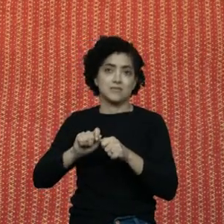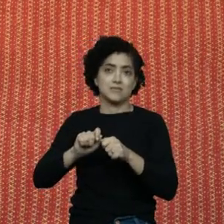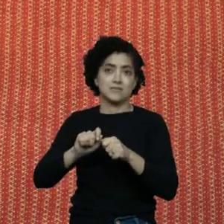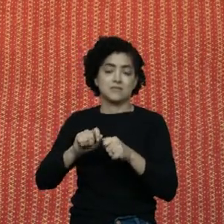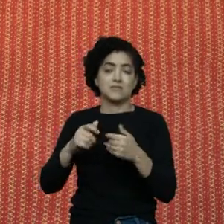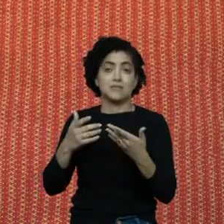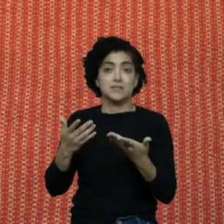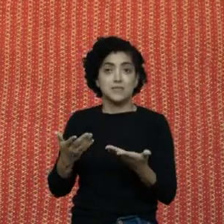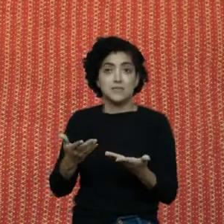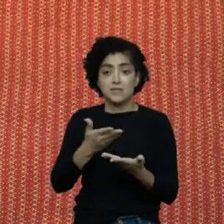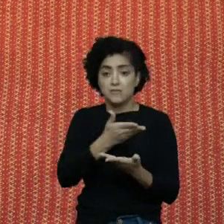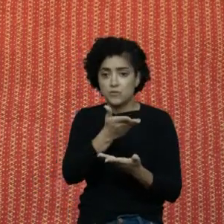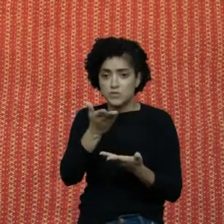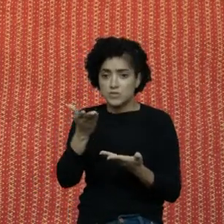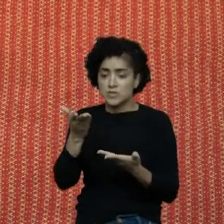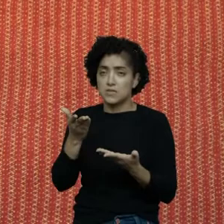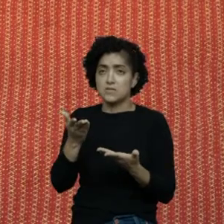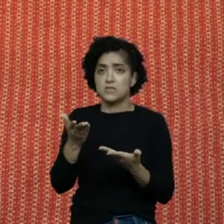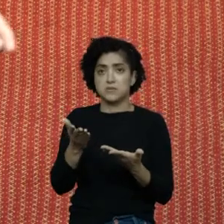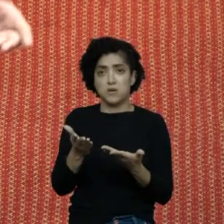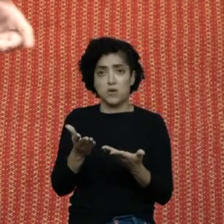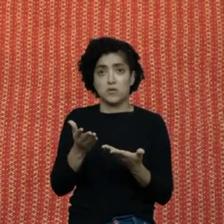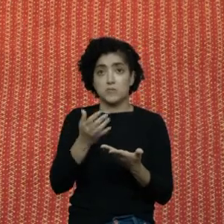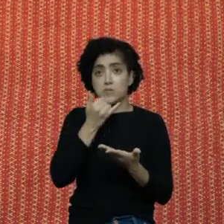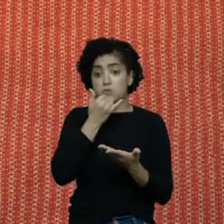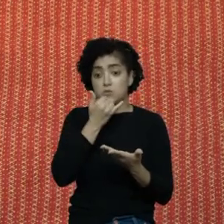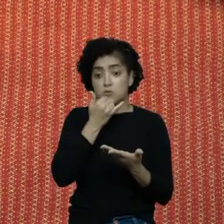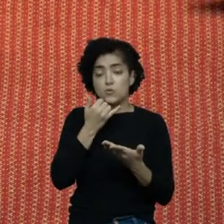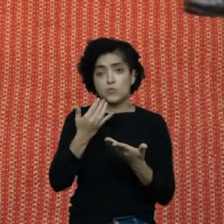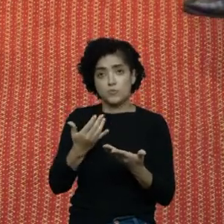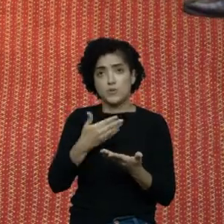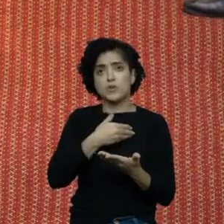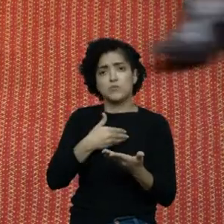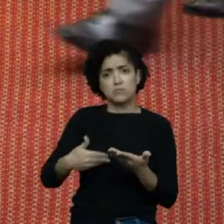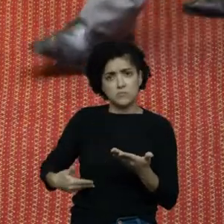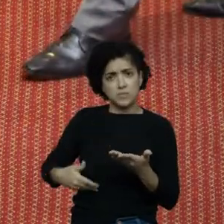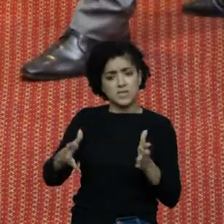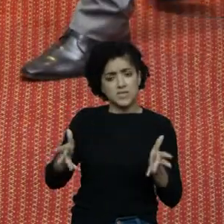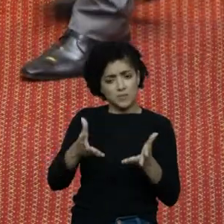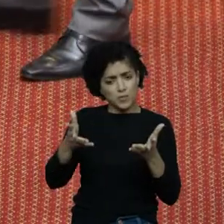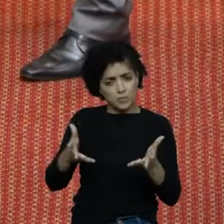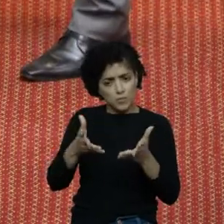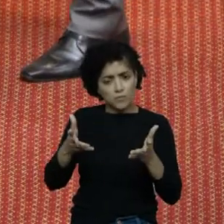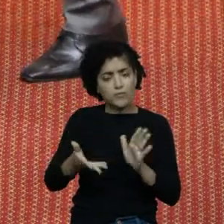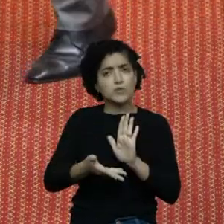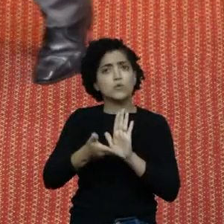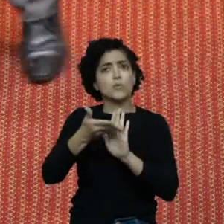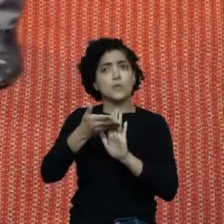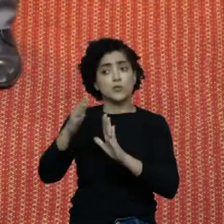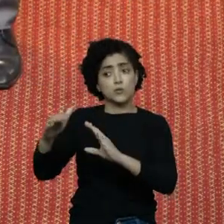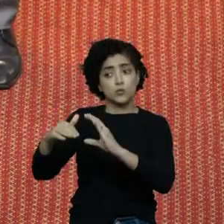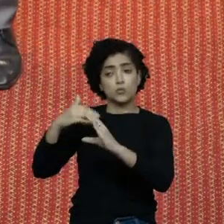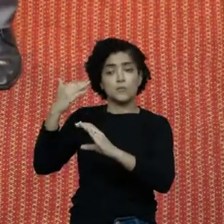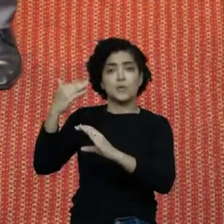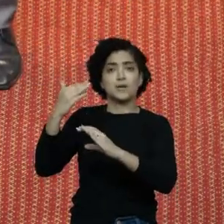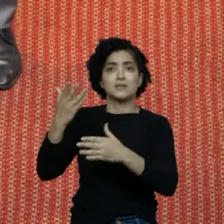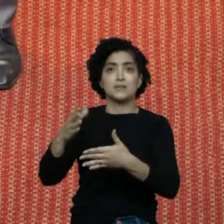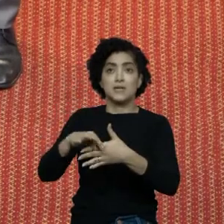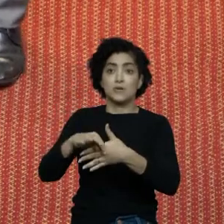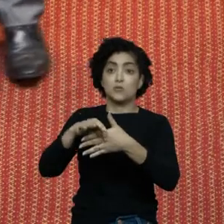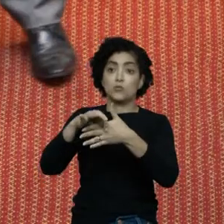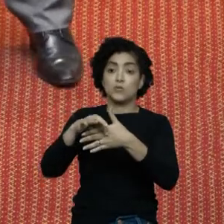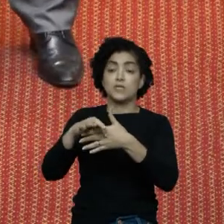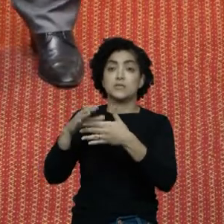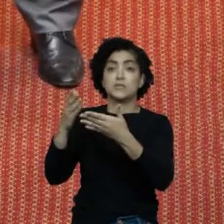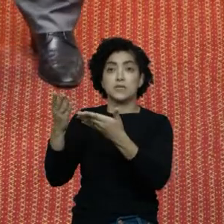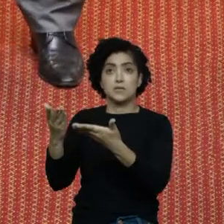isso e senhores me perdoem o Governo está promovendo assim o aumento e botar o monumento ao plano manda para cá líder do governo ele manda